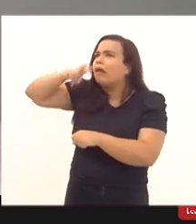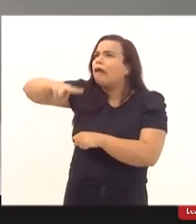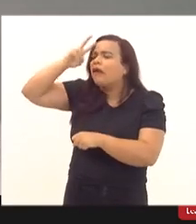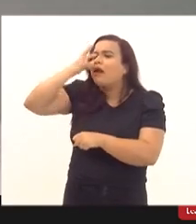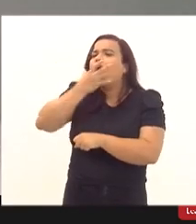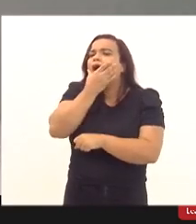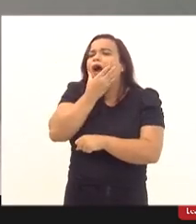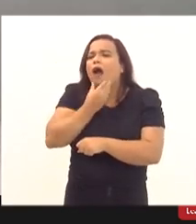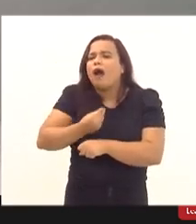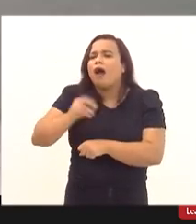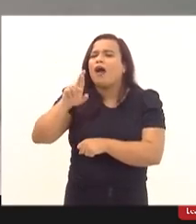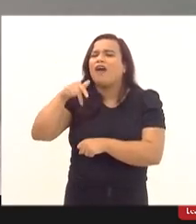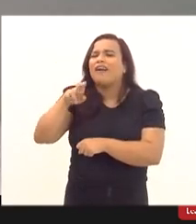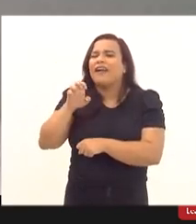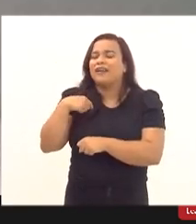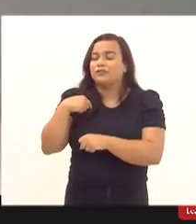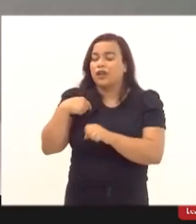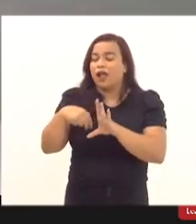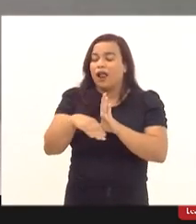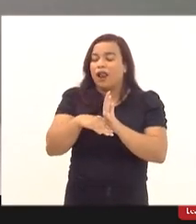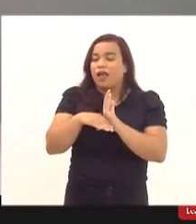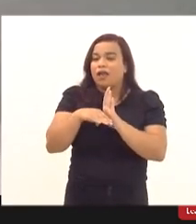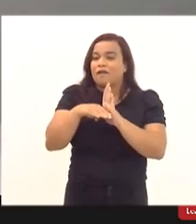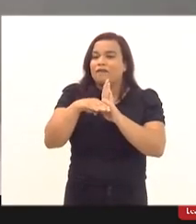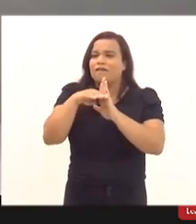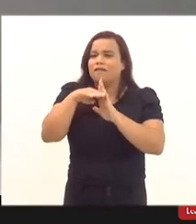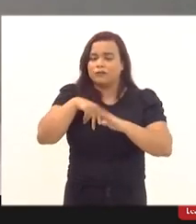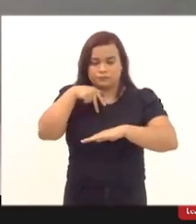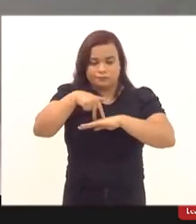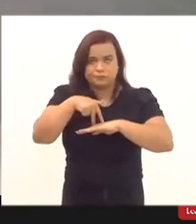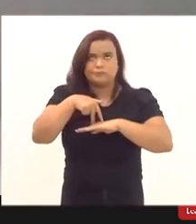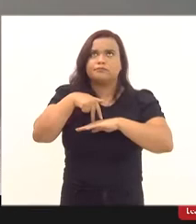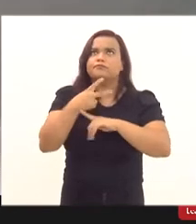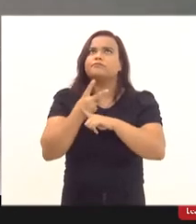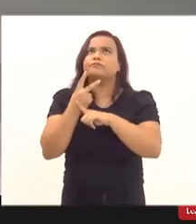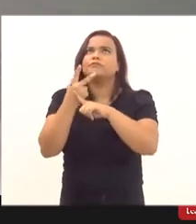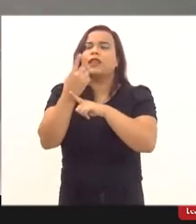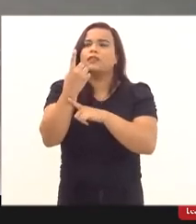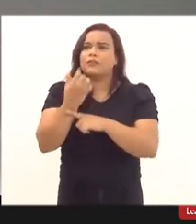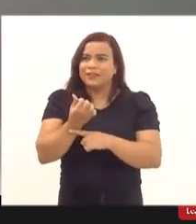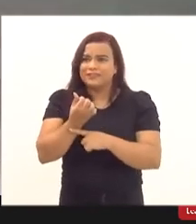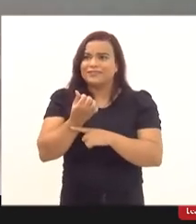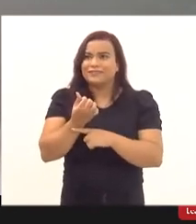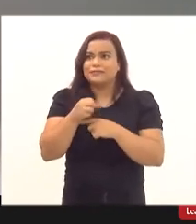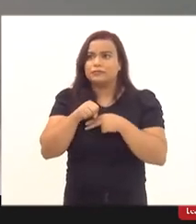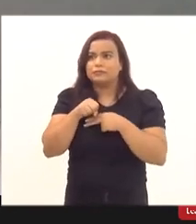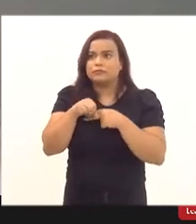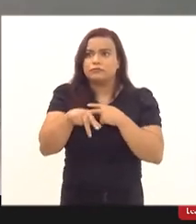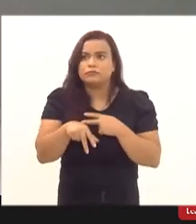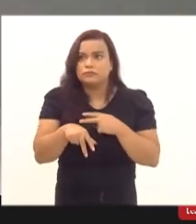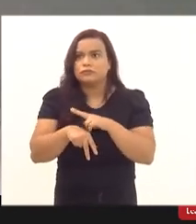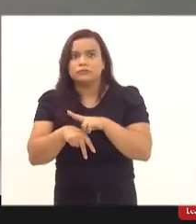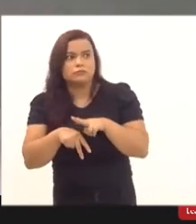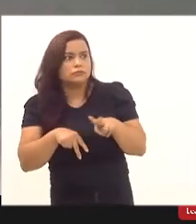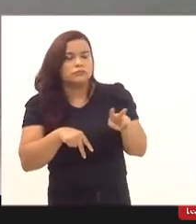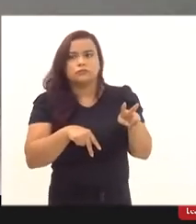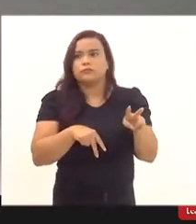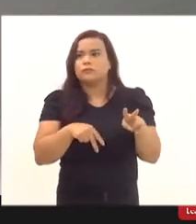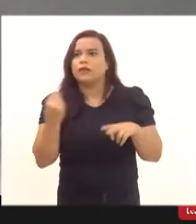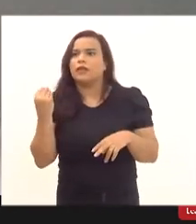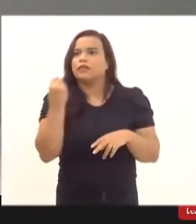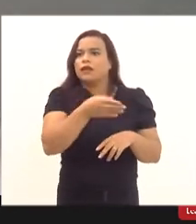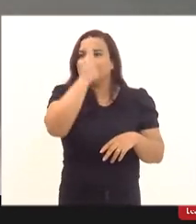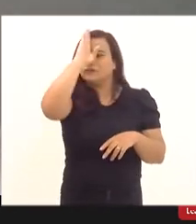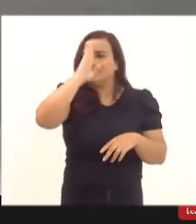16º no 16º andar o ministro Gustavo Capanema e é dar de graça o prefixo o